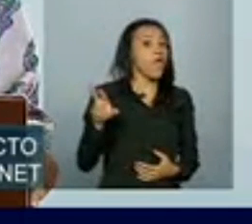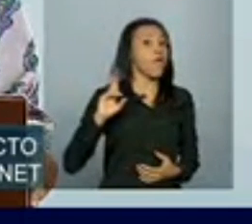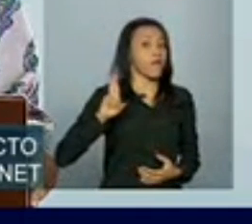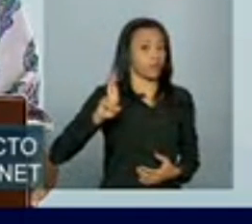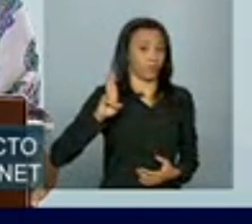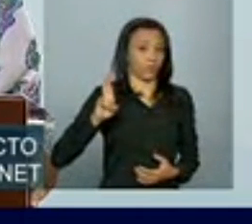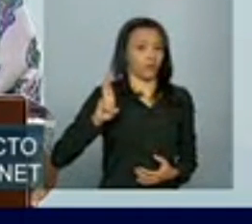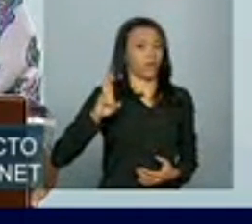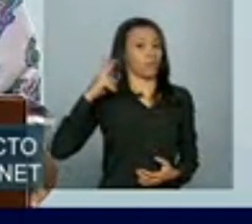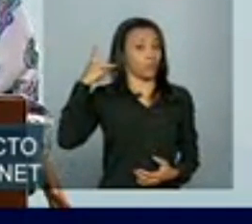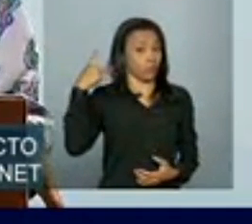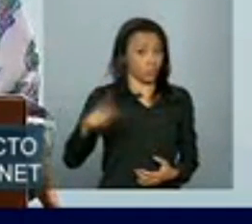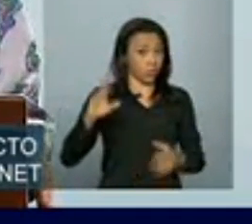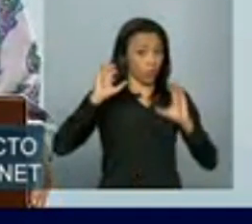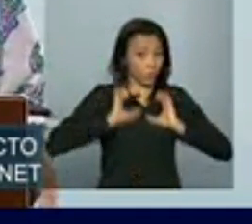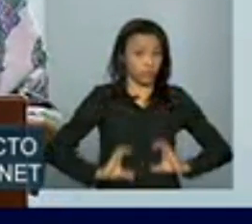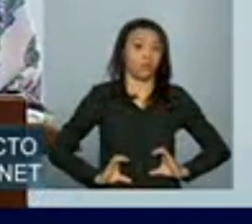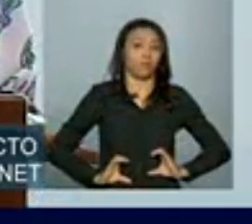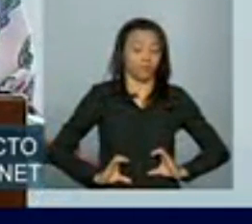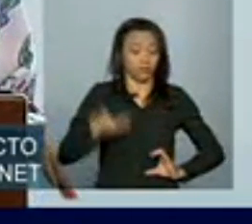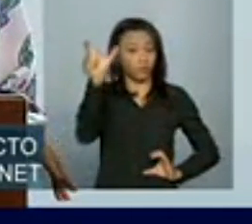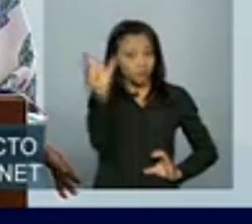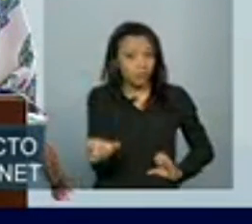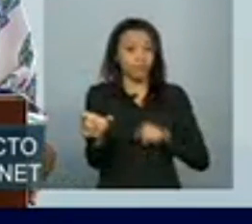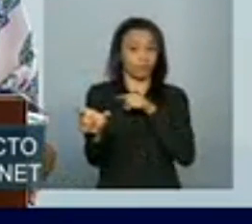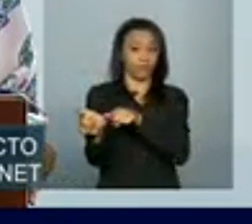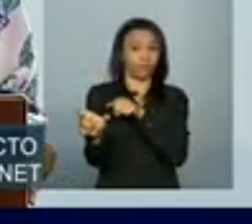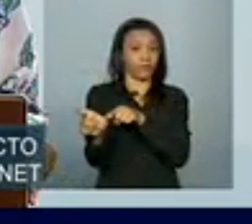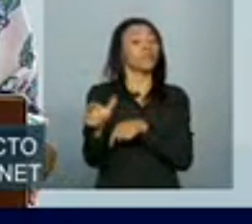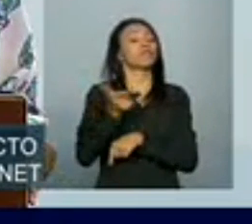atitudes. O protagonista tem sempre uma